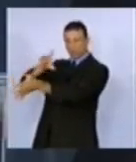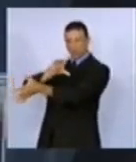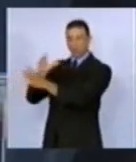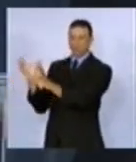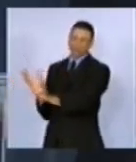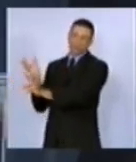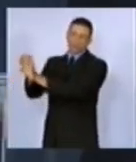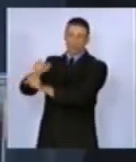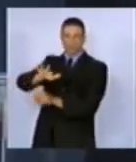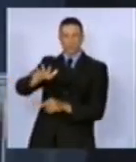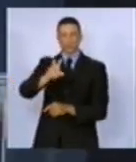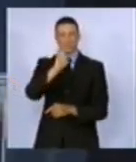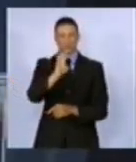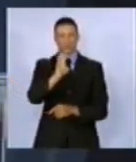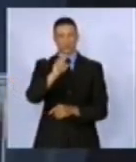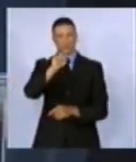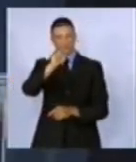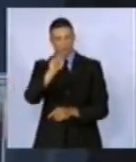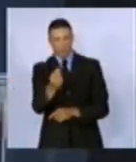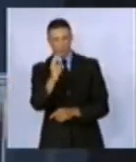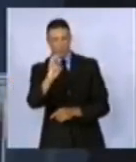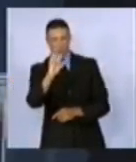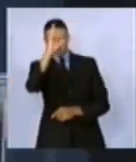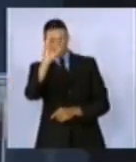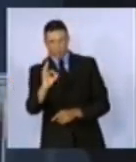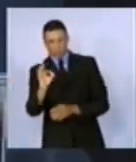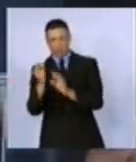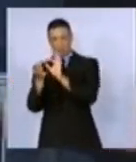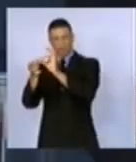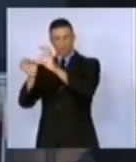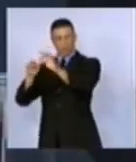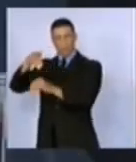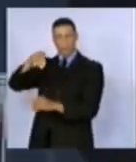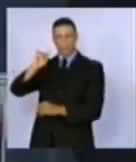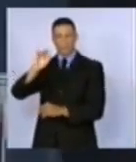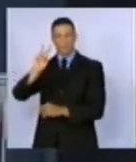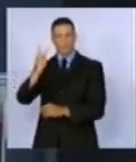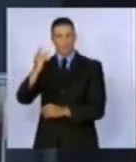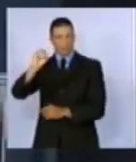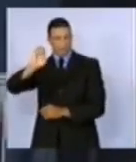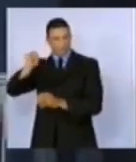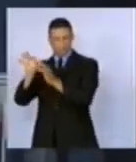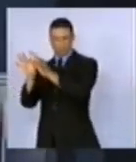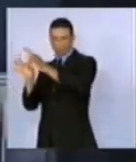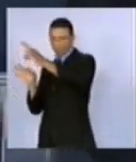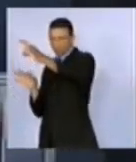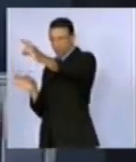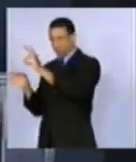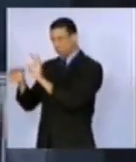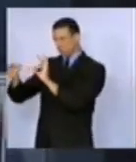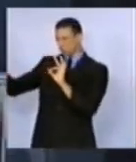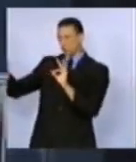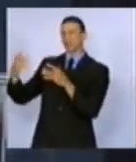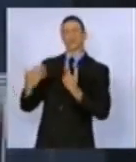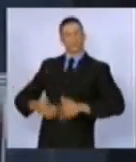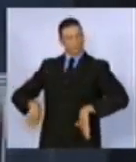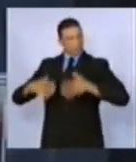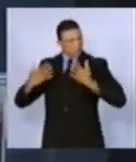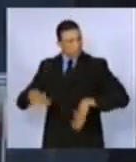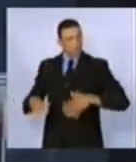de mais de 5,53 milhões de hectares de á no total dos das últimas safras que deixou de ser queimado isso